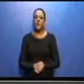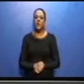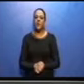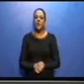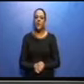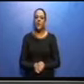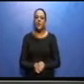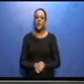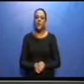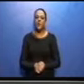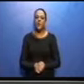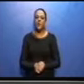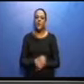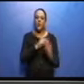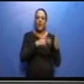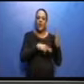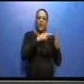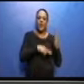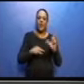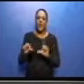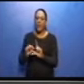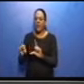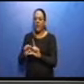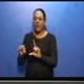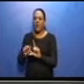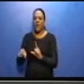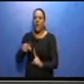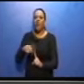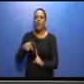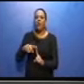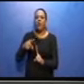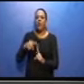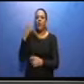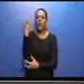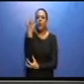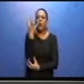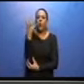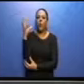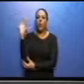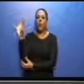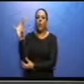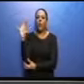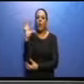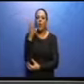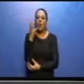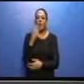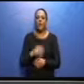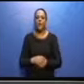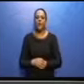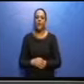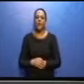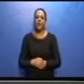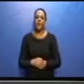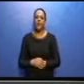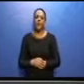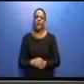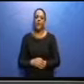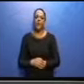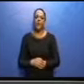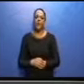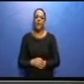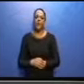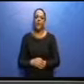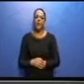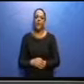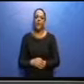desértico, subtropical, tropical e equatorial. Uma extensão, né, de climas. No